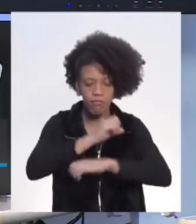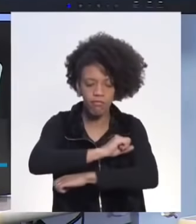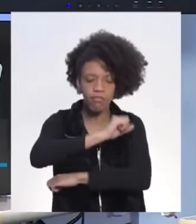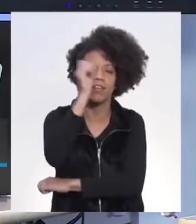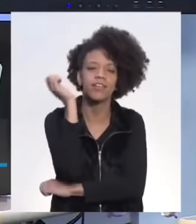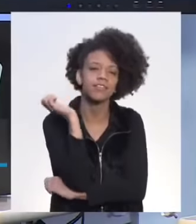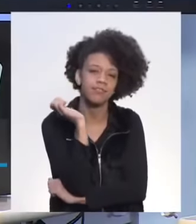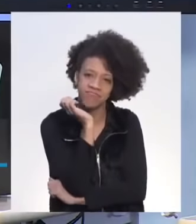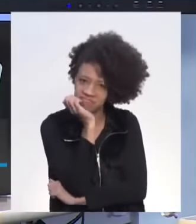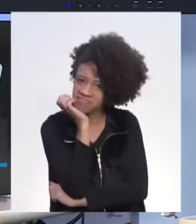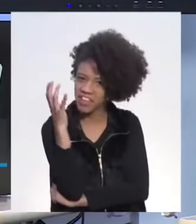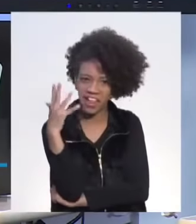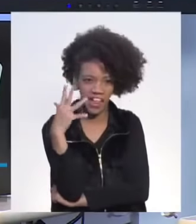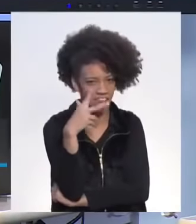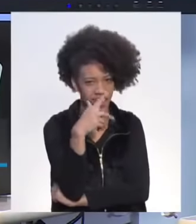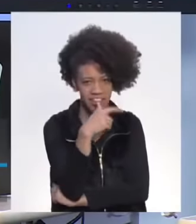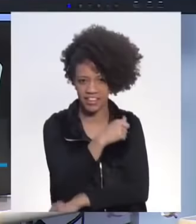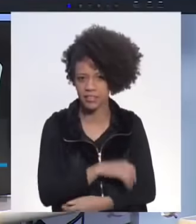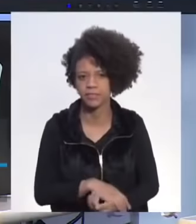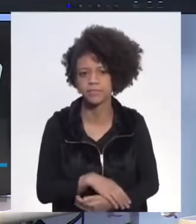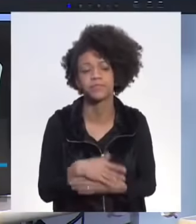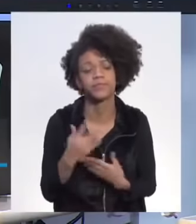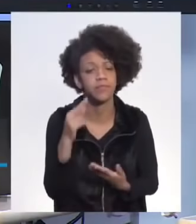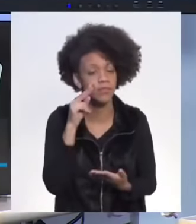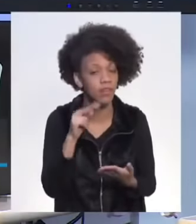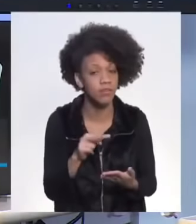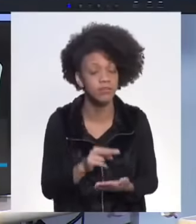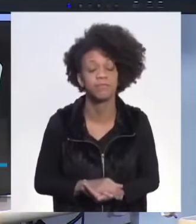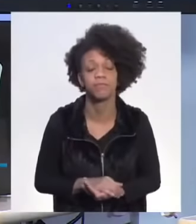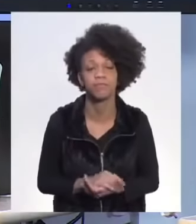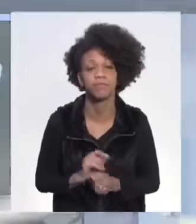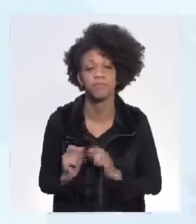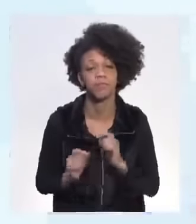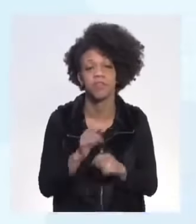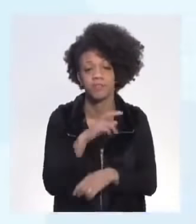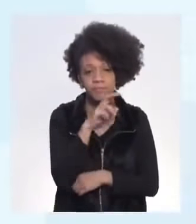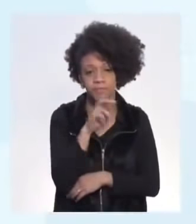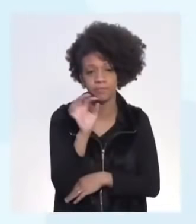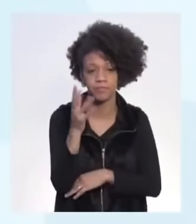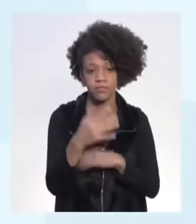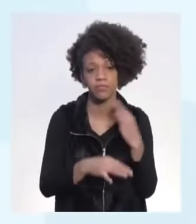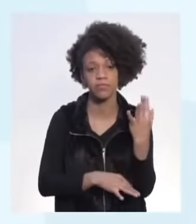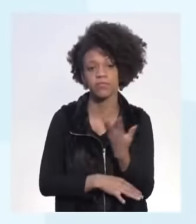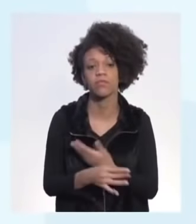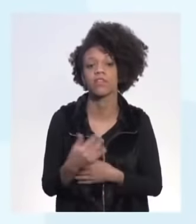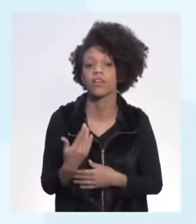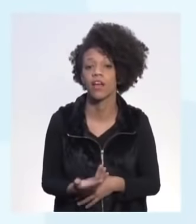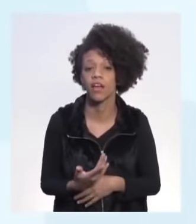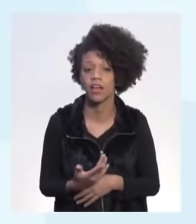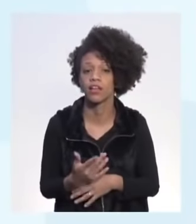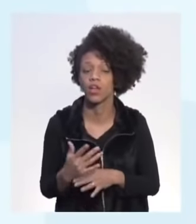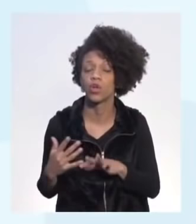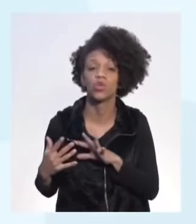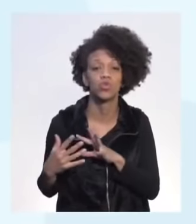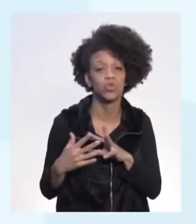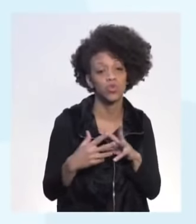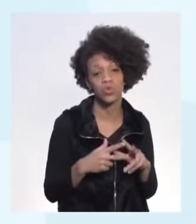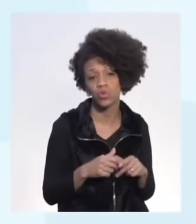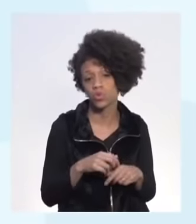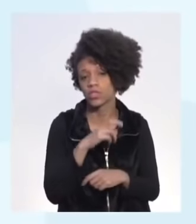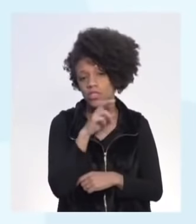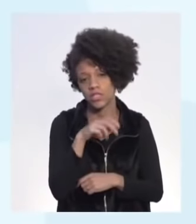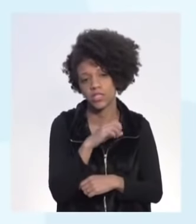Muito bonita, né? É. Então vamos conferir aí, gente. O que que é um animal silvestre? Animal silvestre ou selvagens.